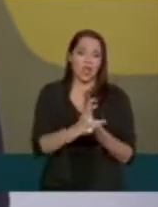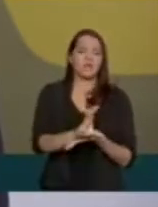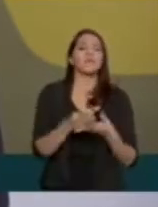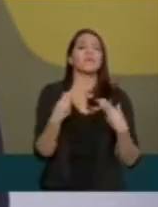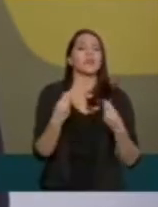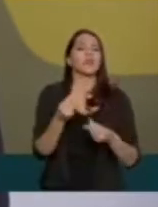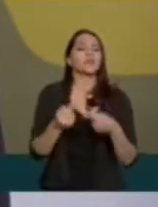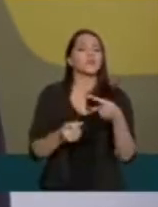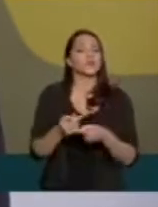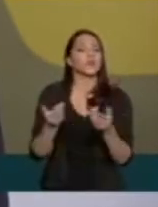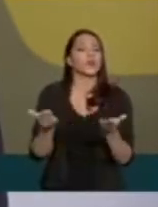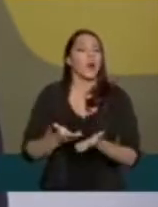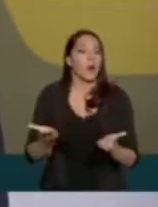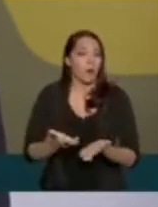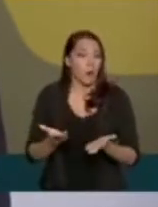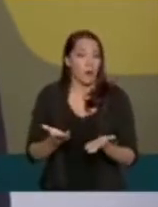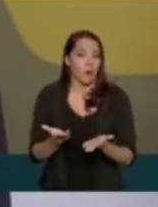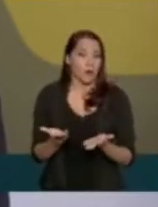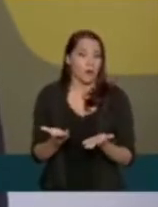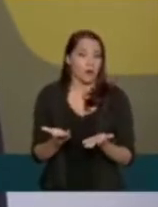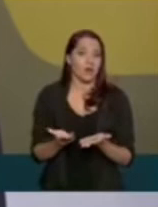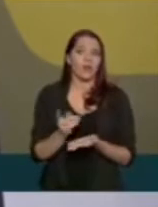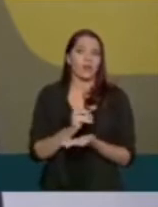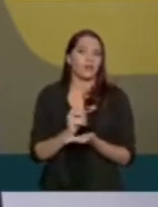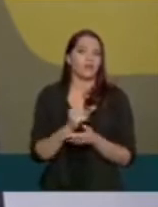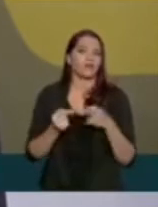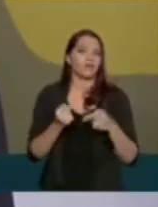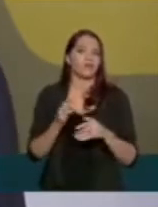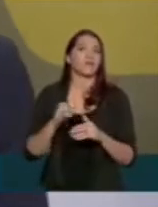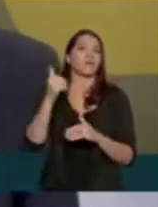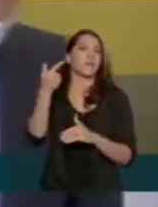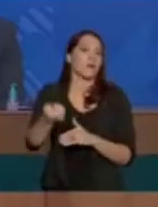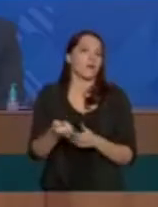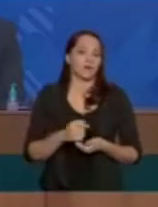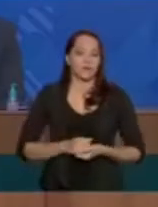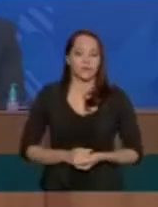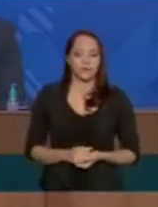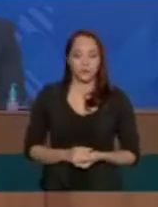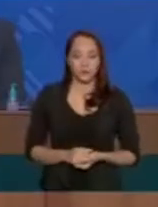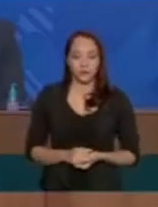discutir isso agora e não depois?